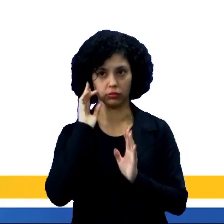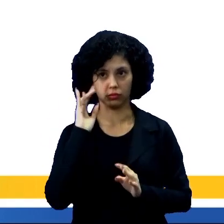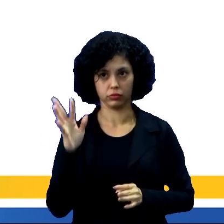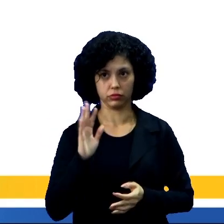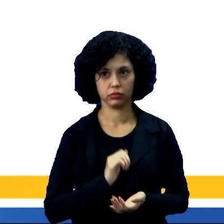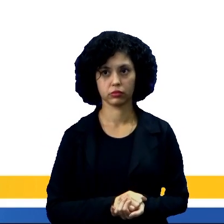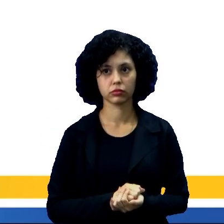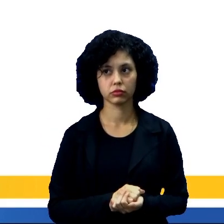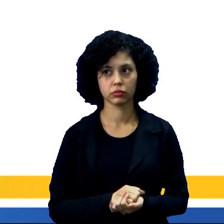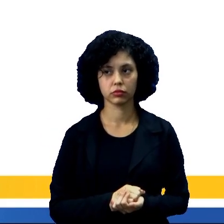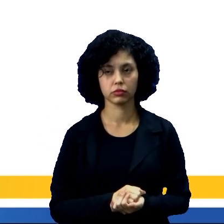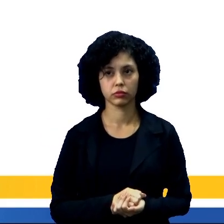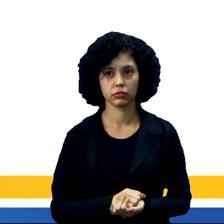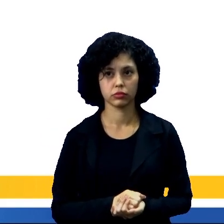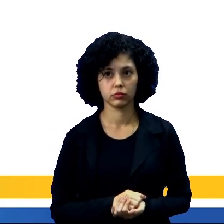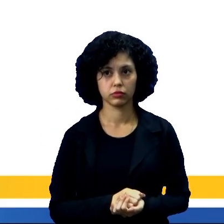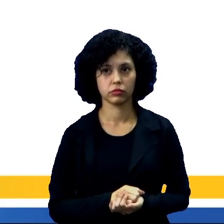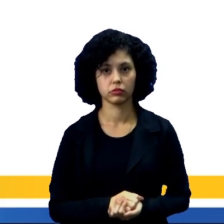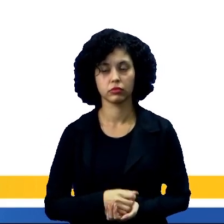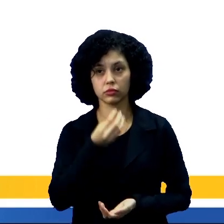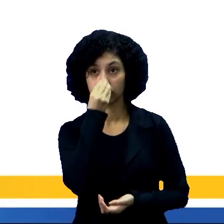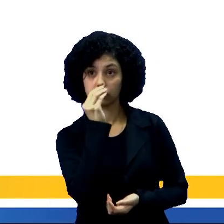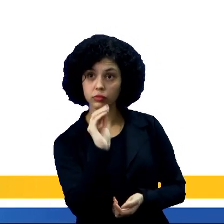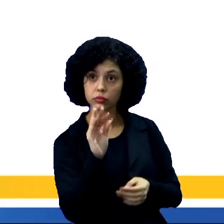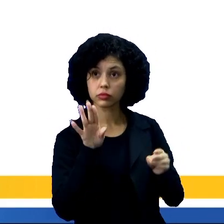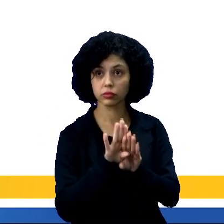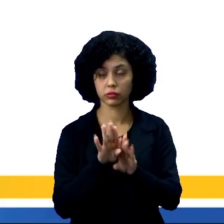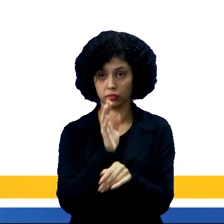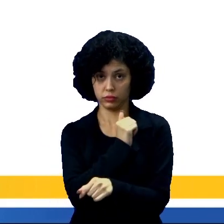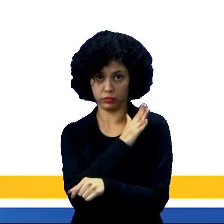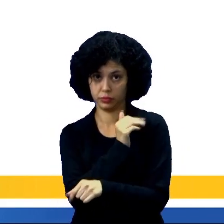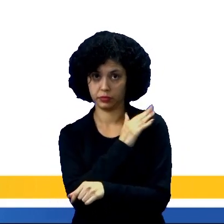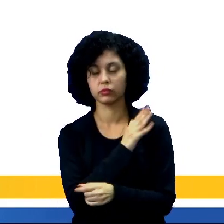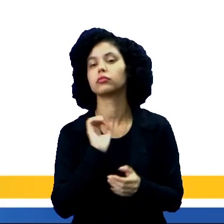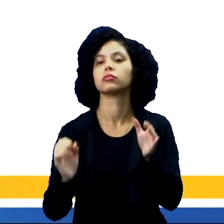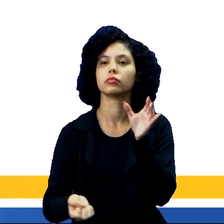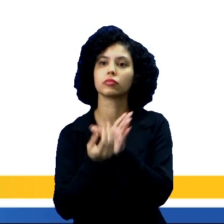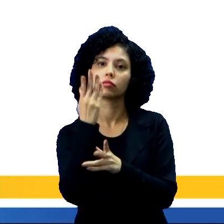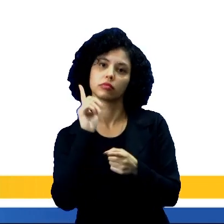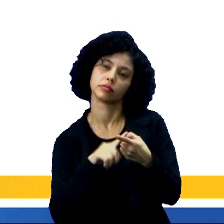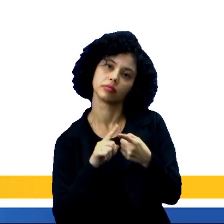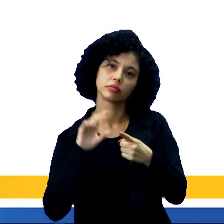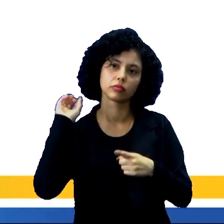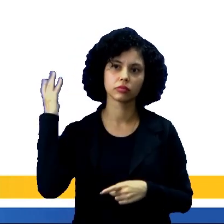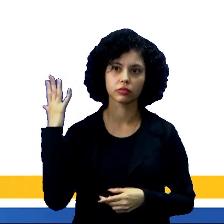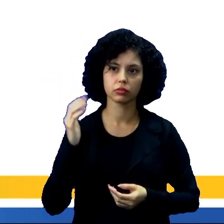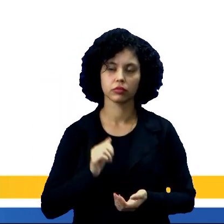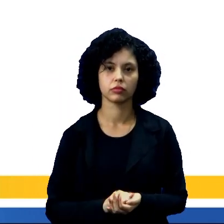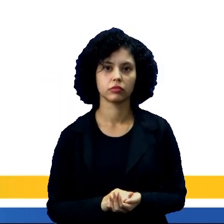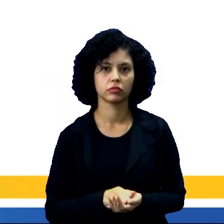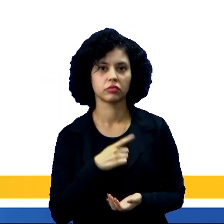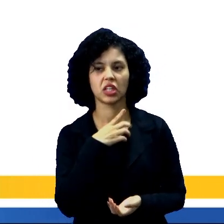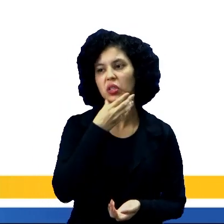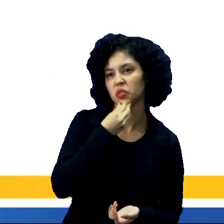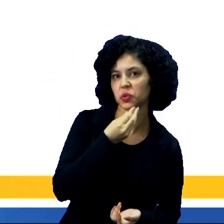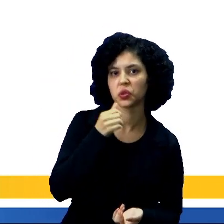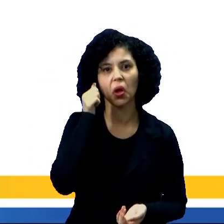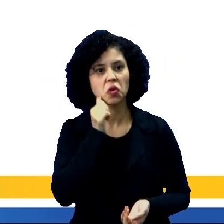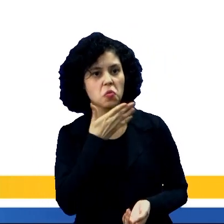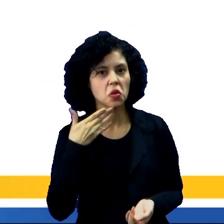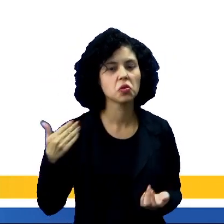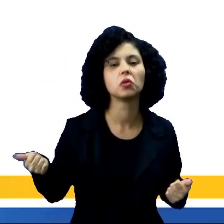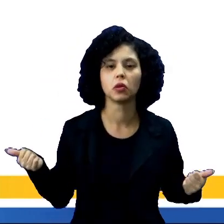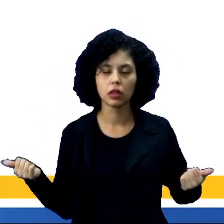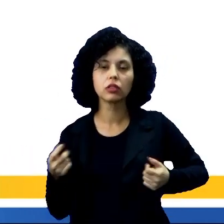acerca da modalidade das lutas. A discriminação tem origem no preconceito, porque, no caso, os meninos são melhores